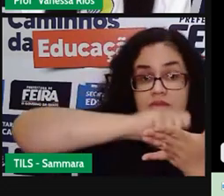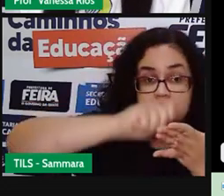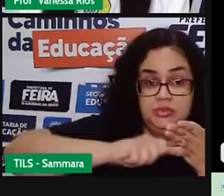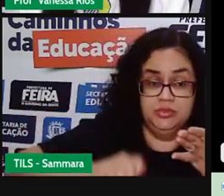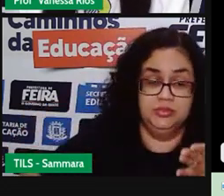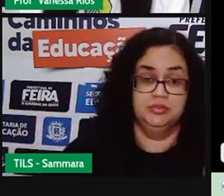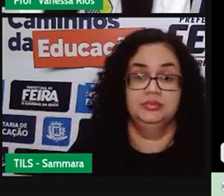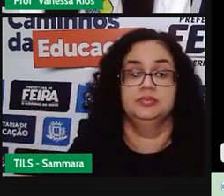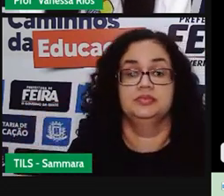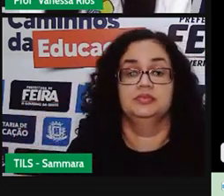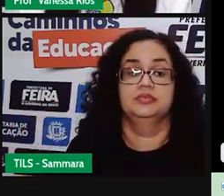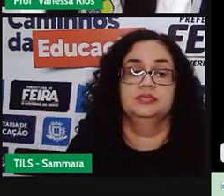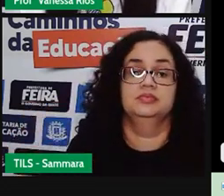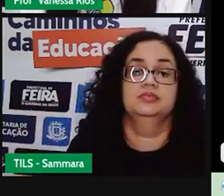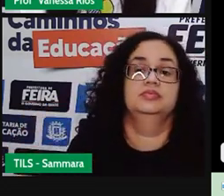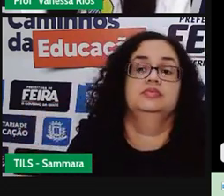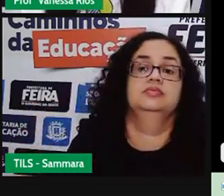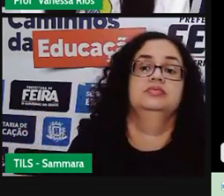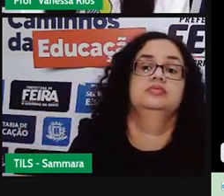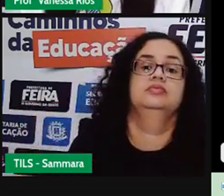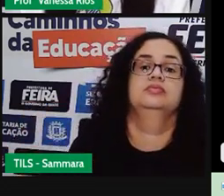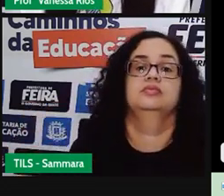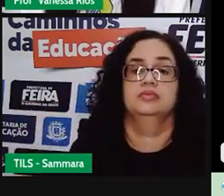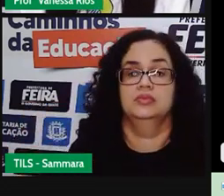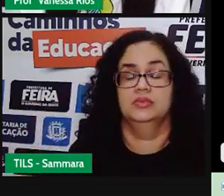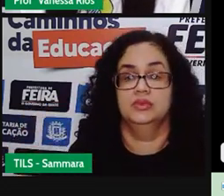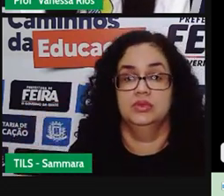Como é a linguagem poética?